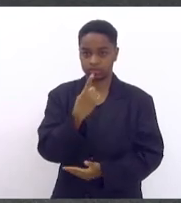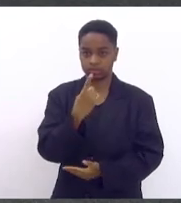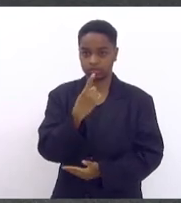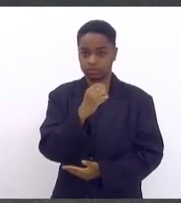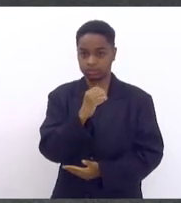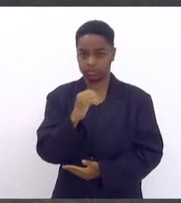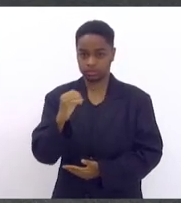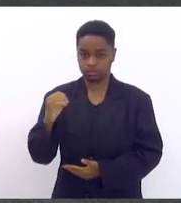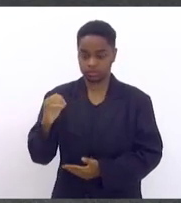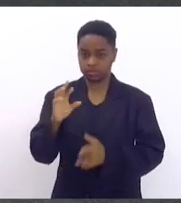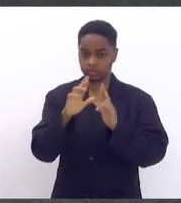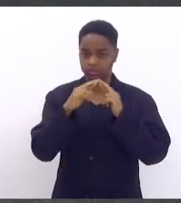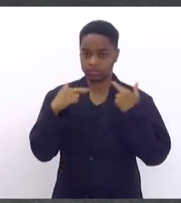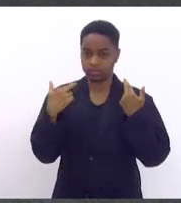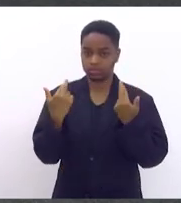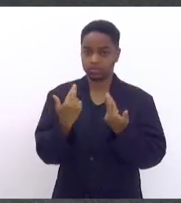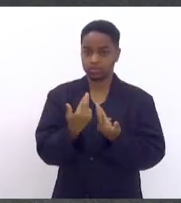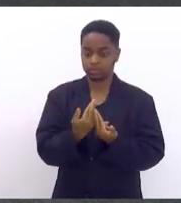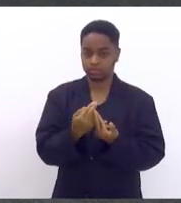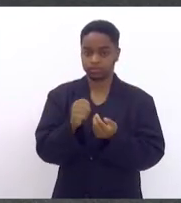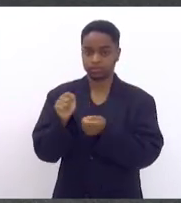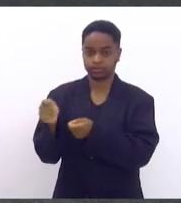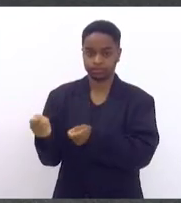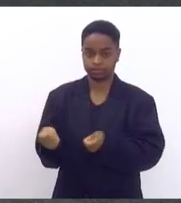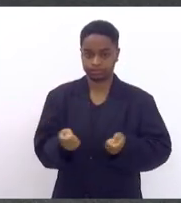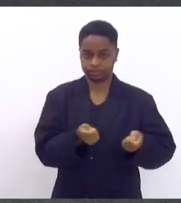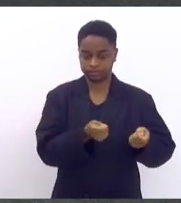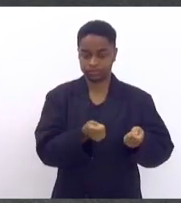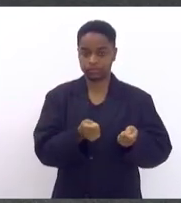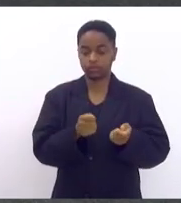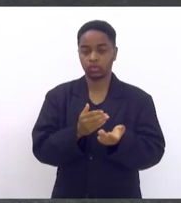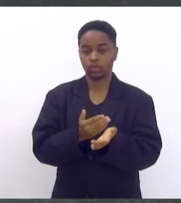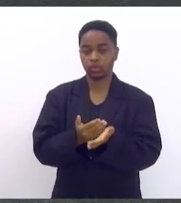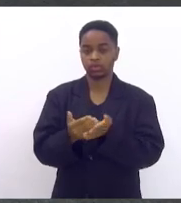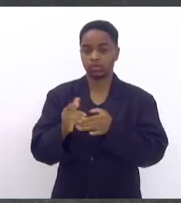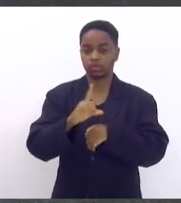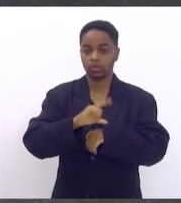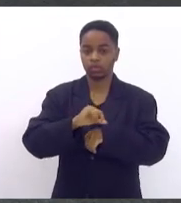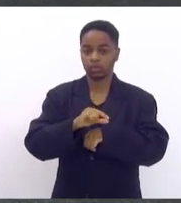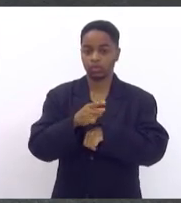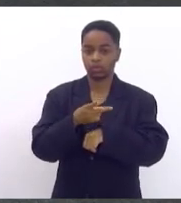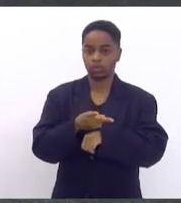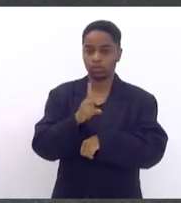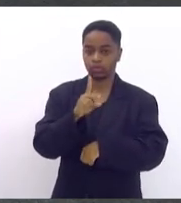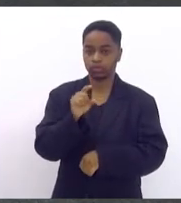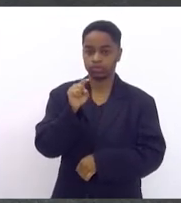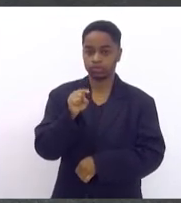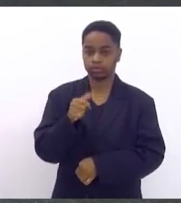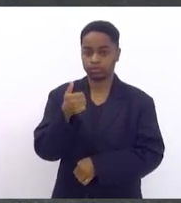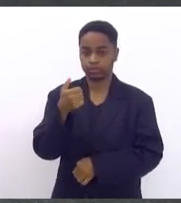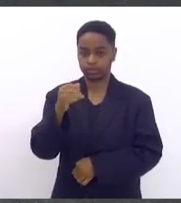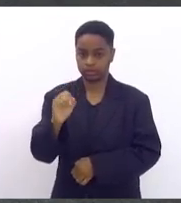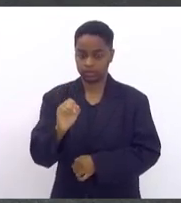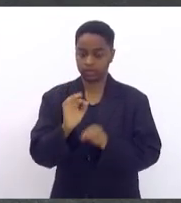centésima sessão ordinária, iniciada às 14 horas e 10 minutos